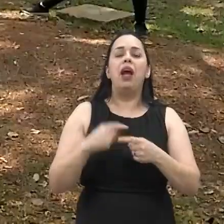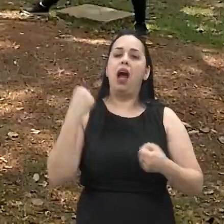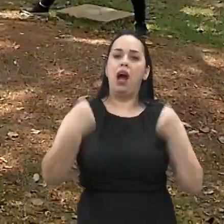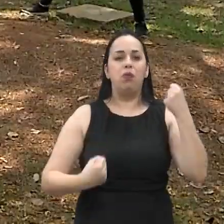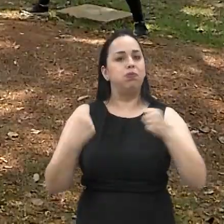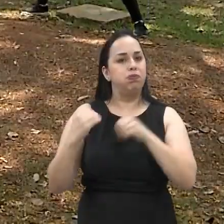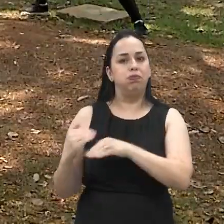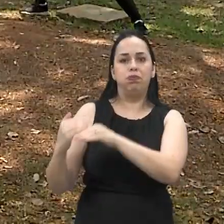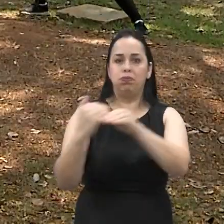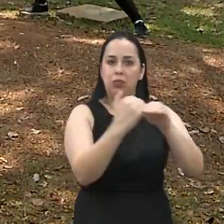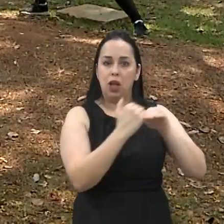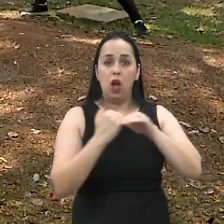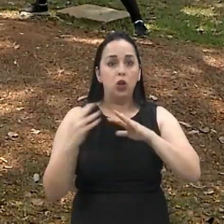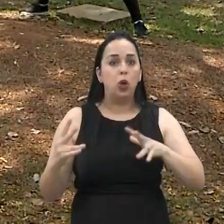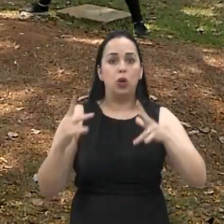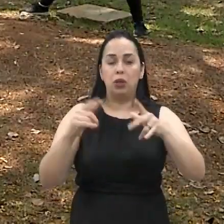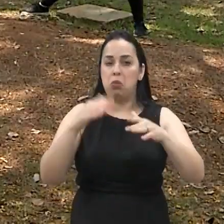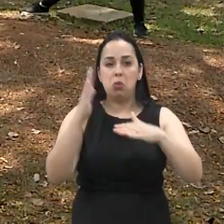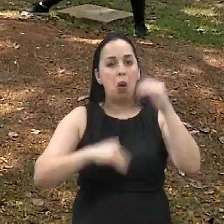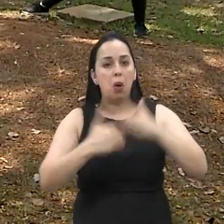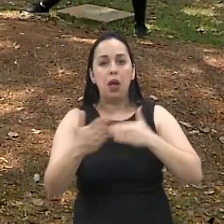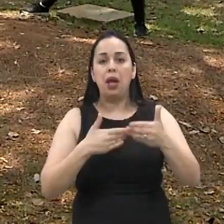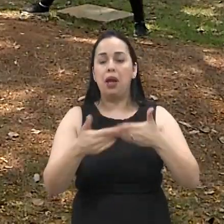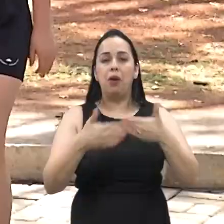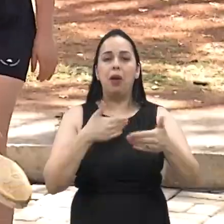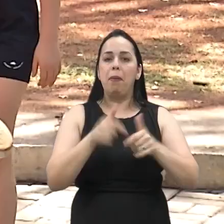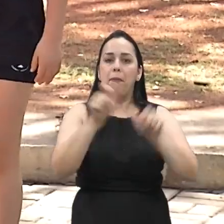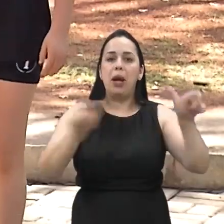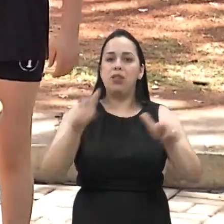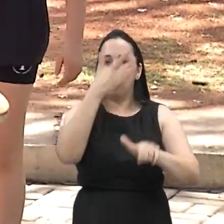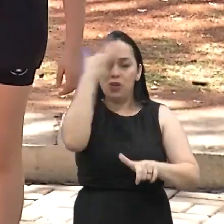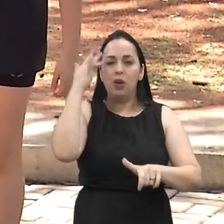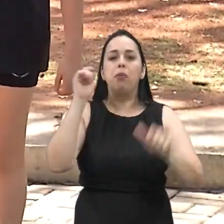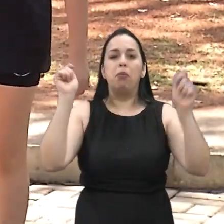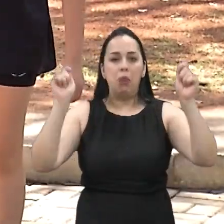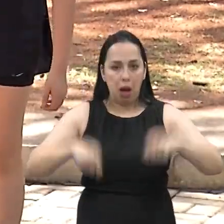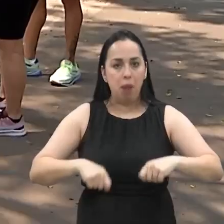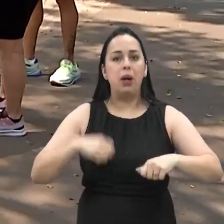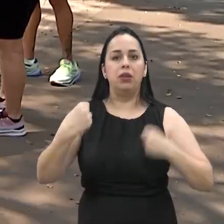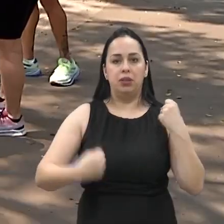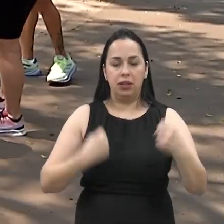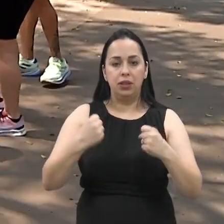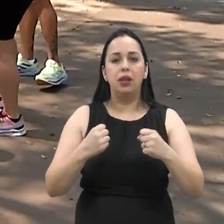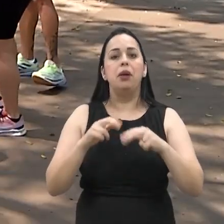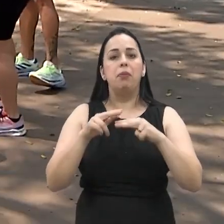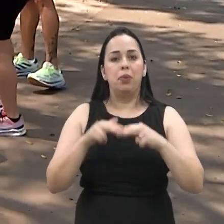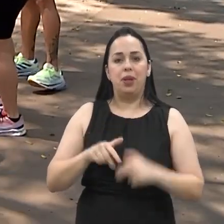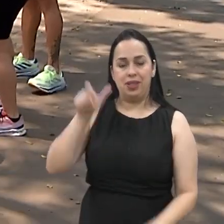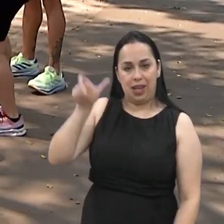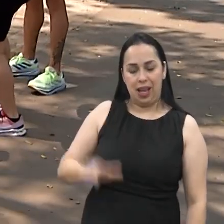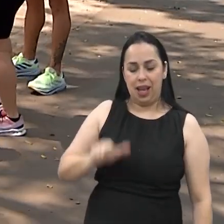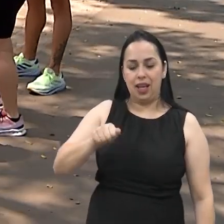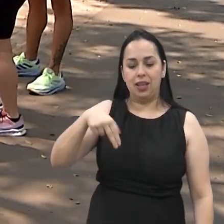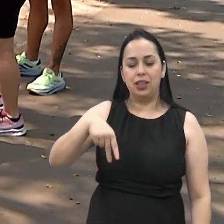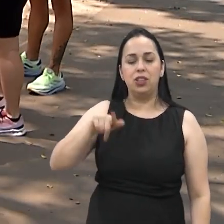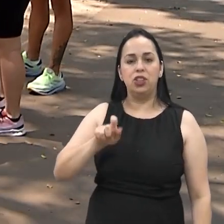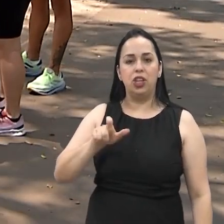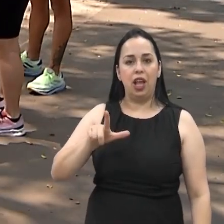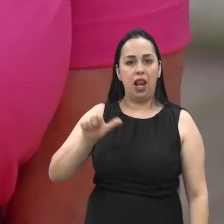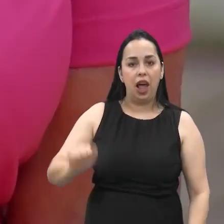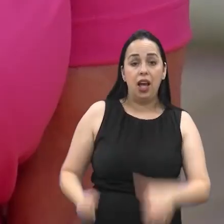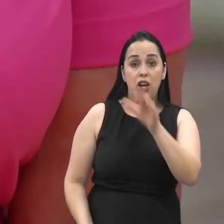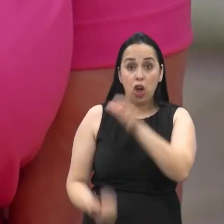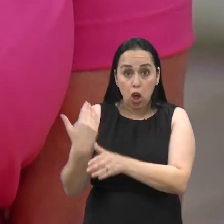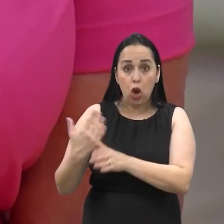atividade. O esporte pode ser praticado por qualquer pessoa, onde e quando quiserem. Foi com essa premissa que Ângela criou o Pé na